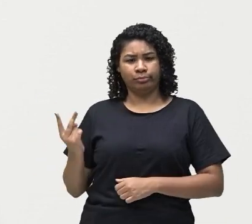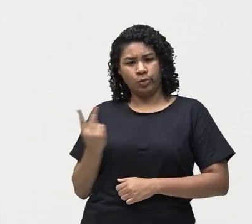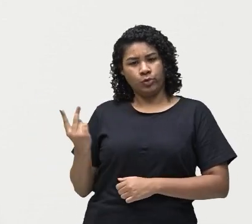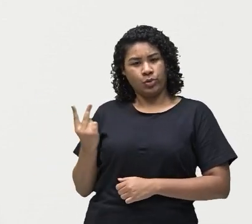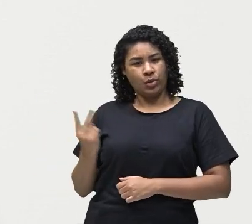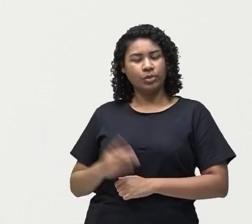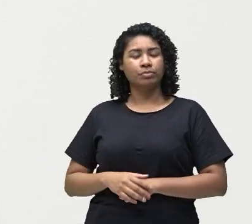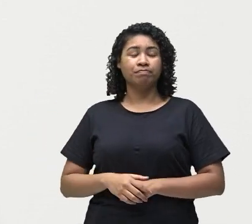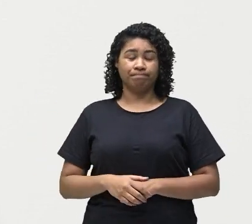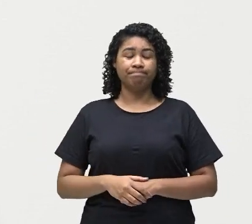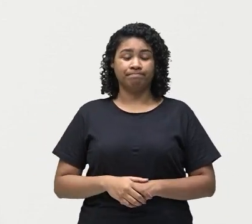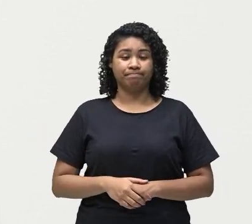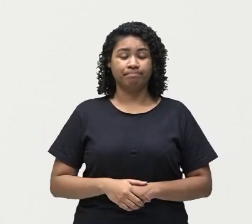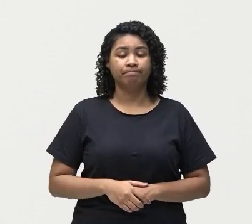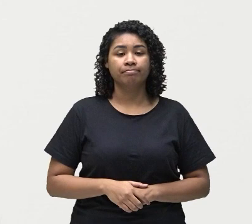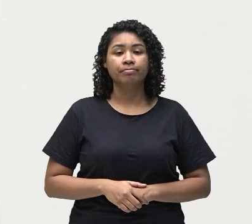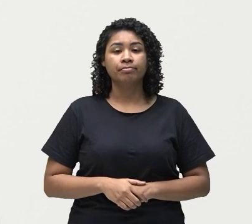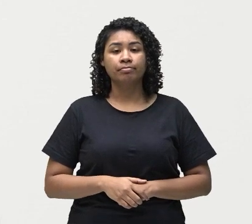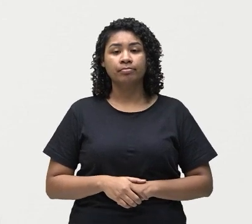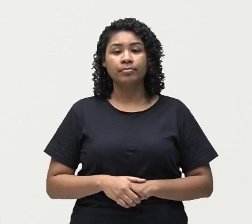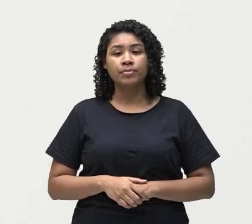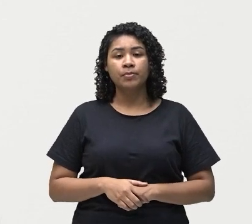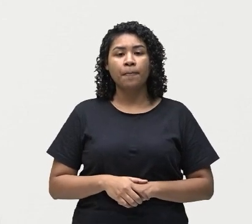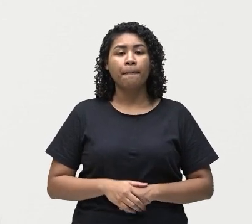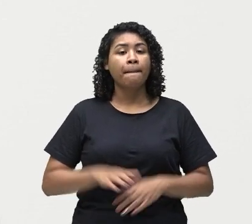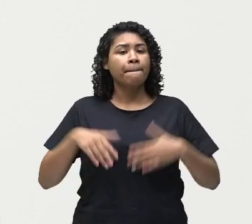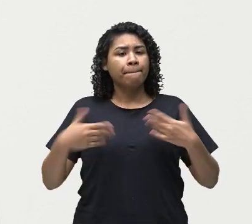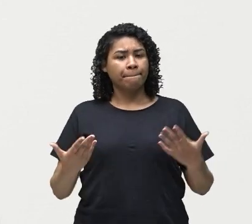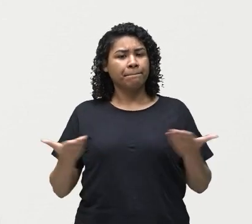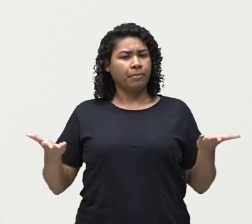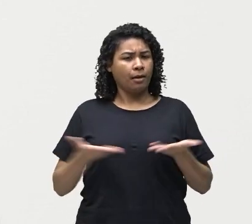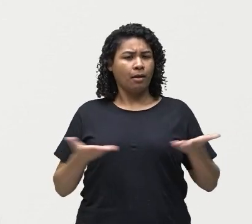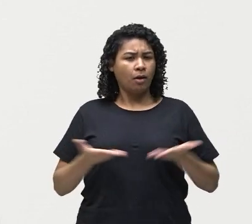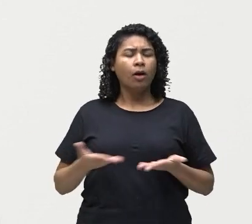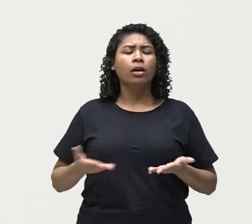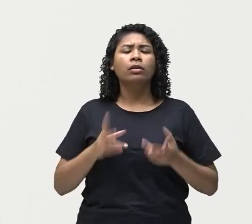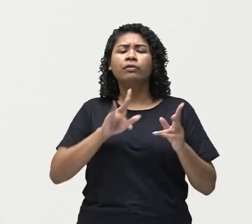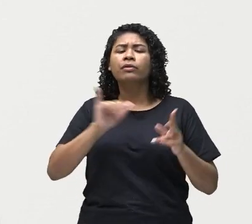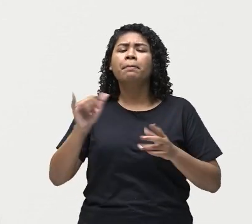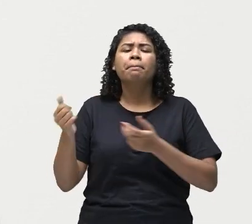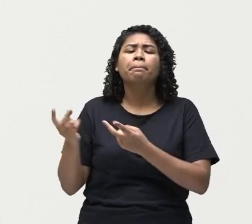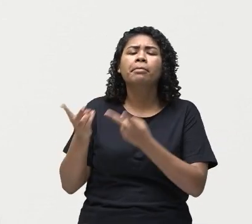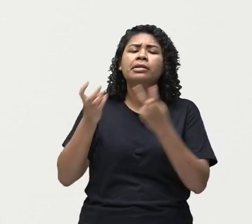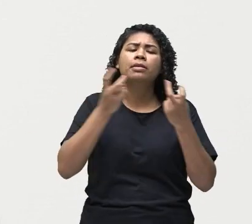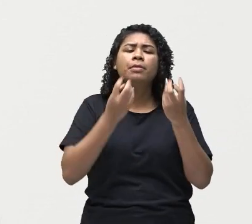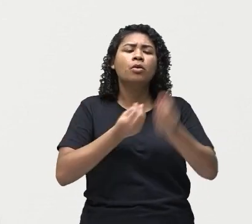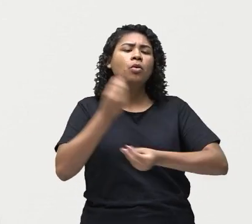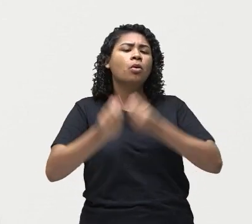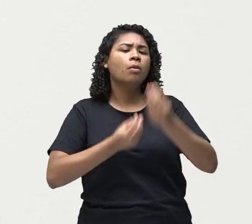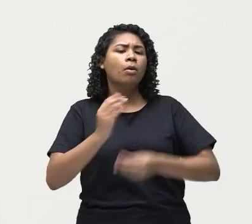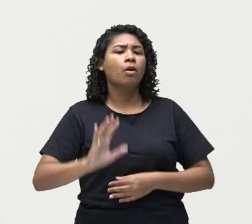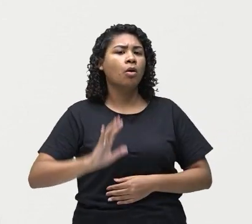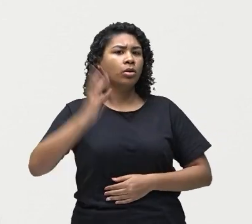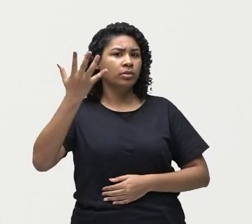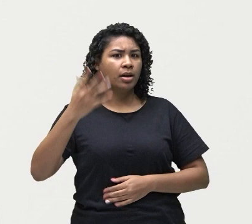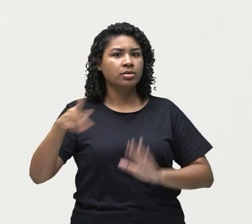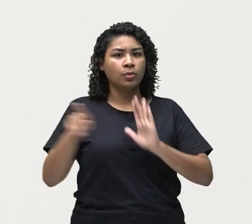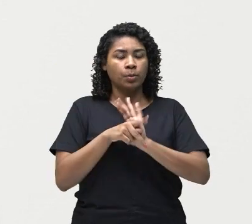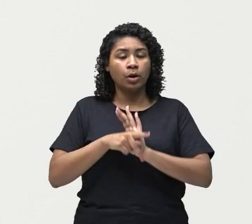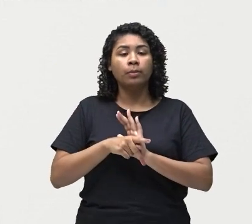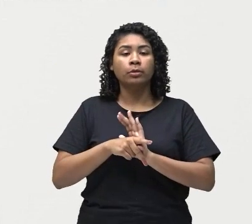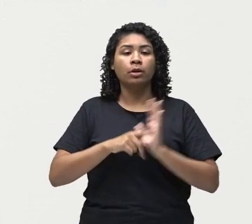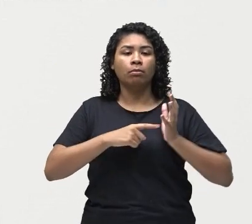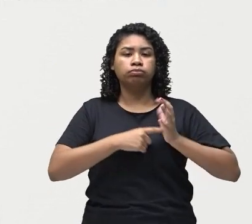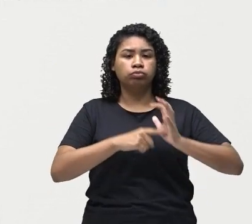do compressor tá bom E aí a gente vai observar um pouco mais sobre o funcionamento do motor de combustão